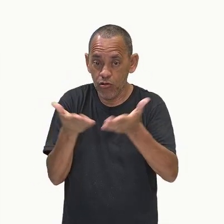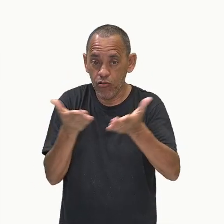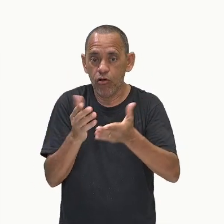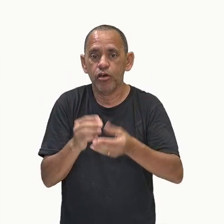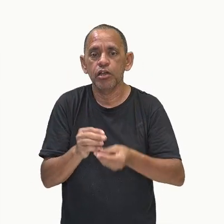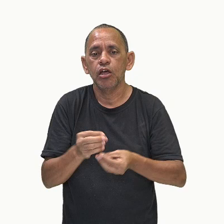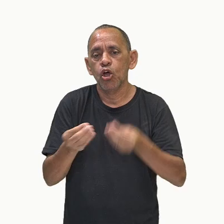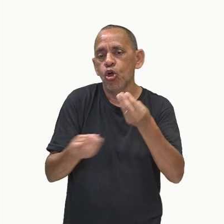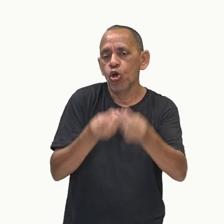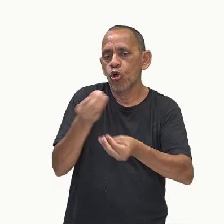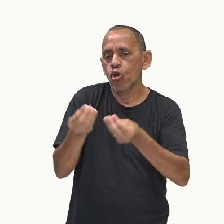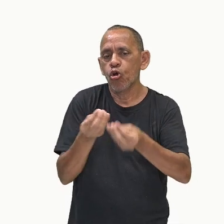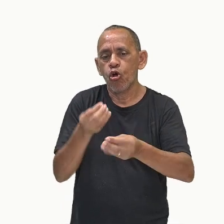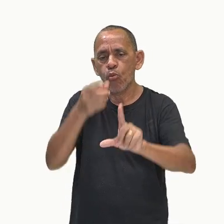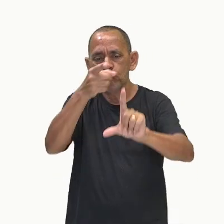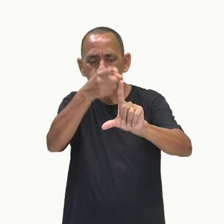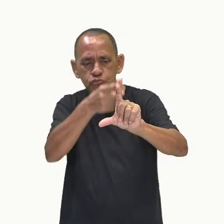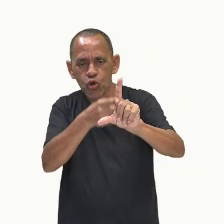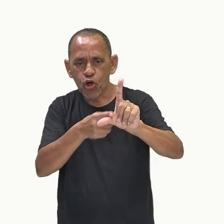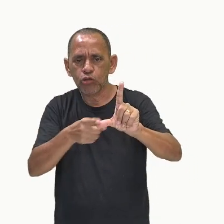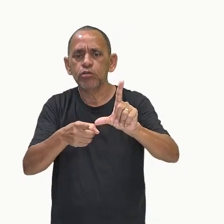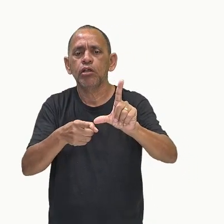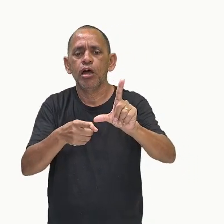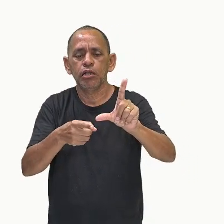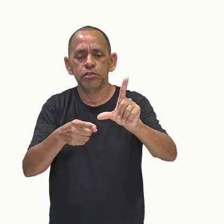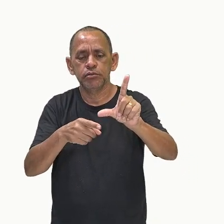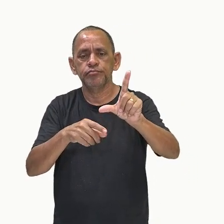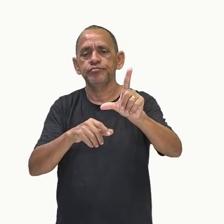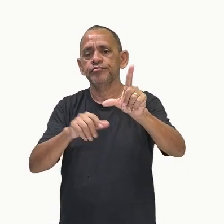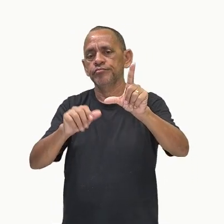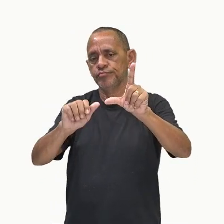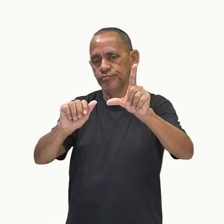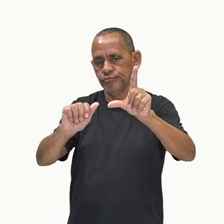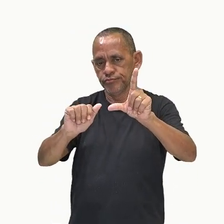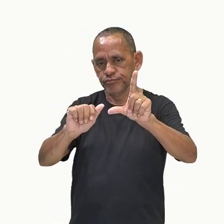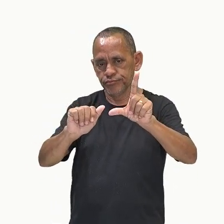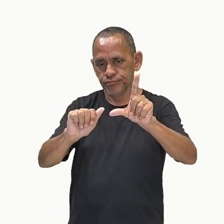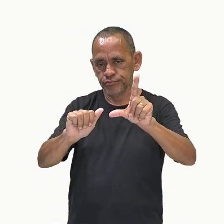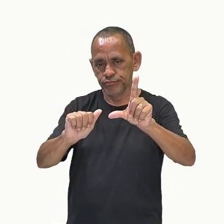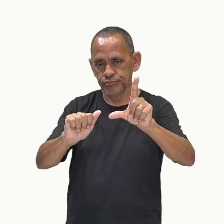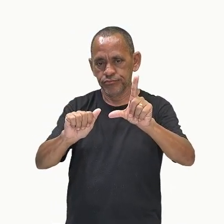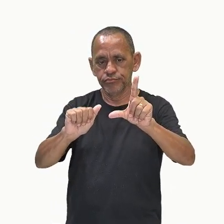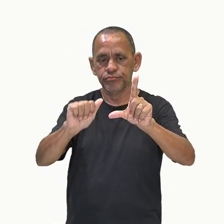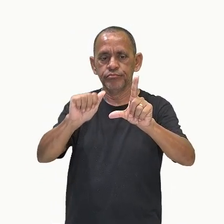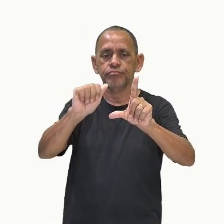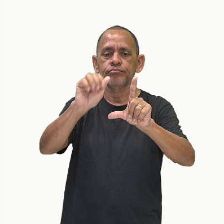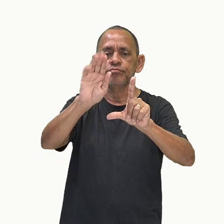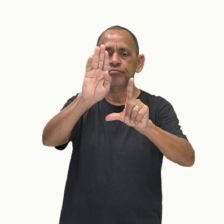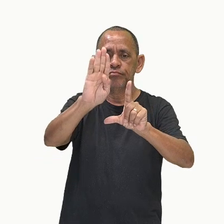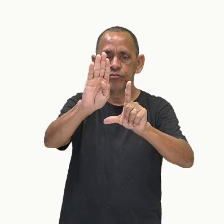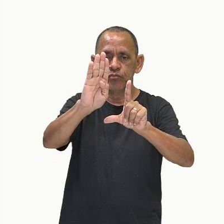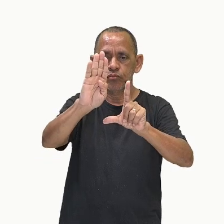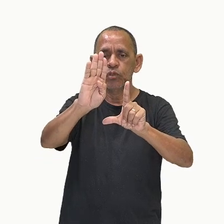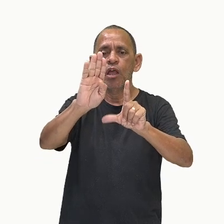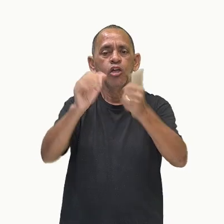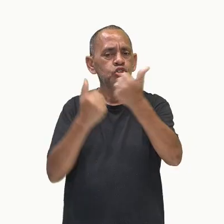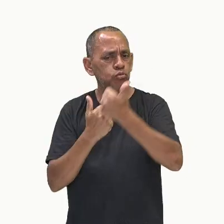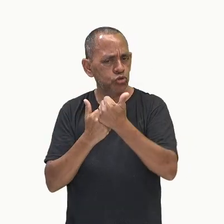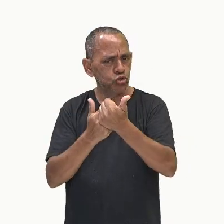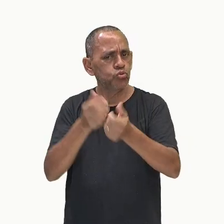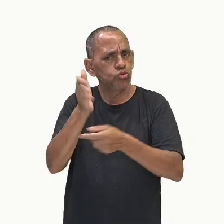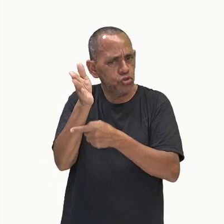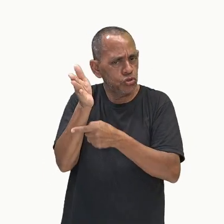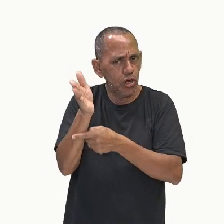as coordenadas dos pontos A e B. Aí, o que nós vamos fazer agora? Nós vamos substituir esses valores